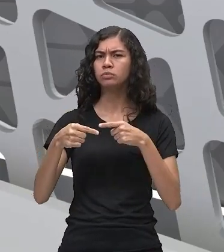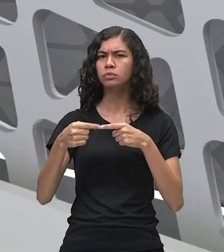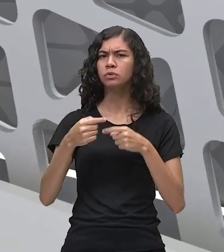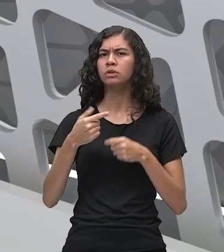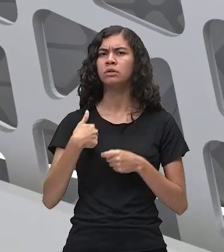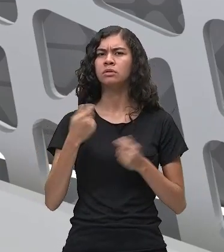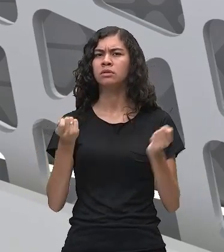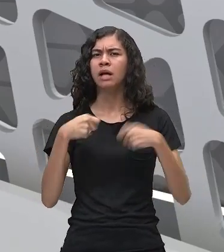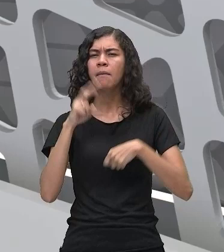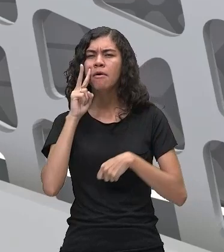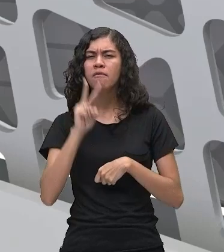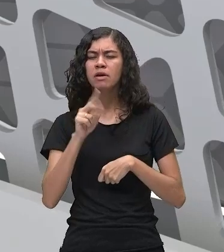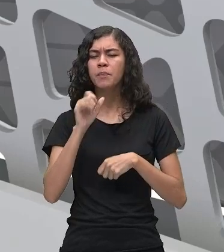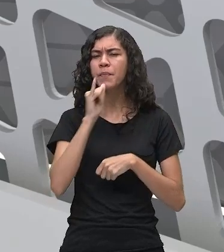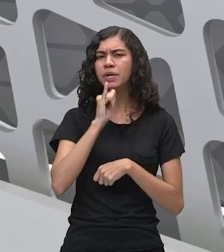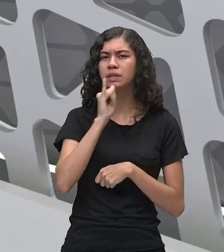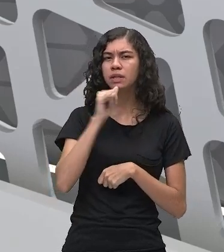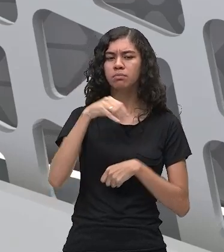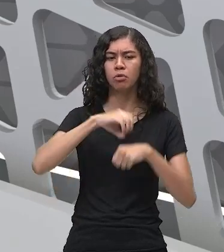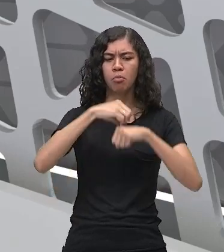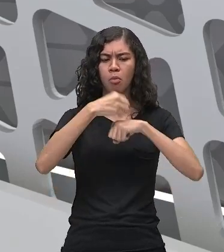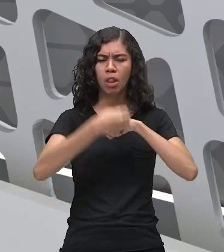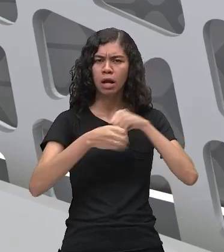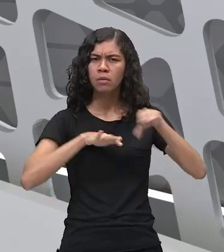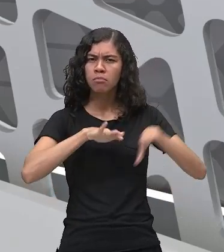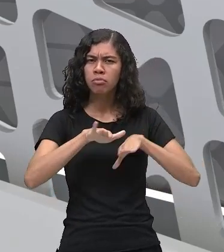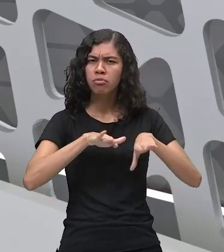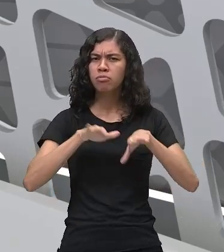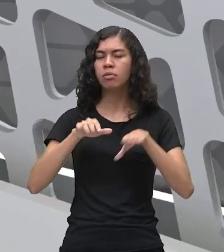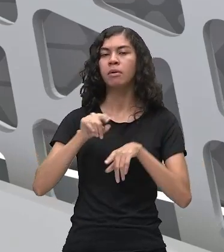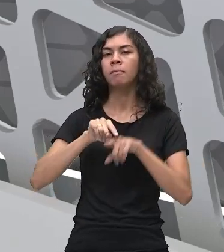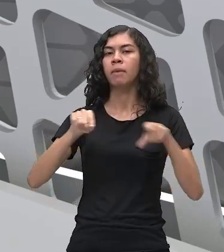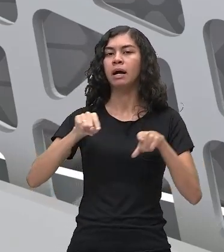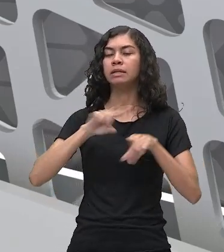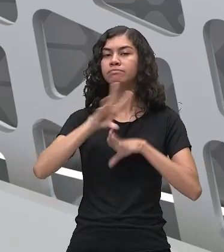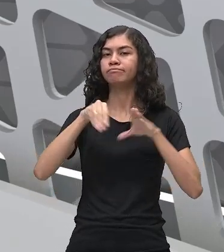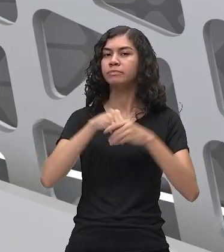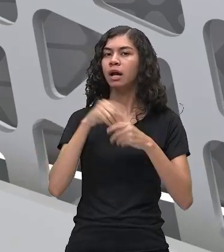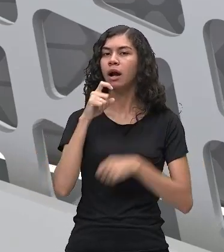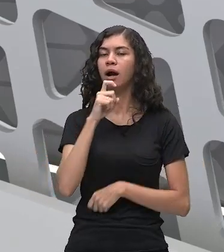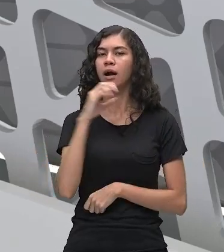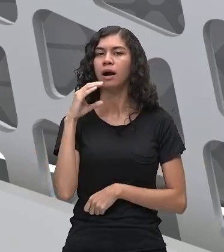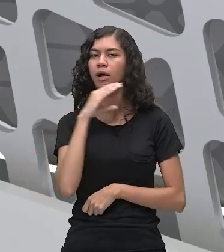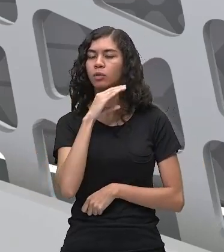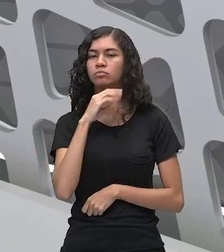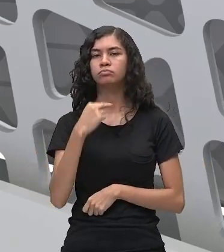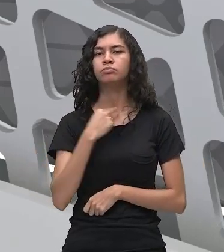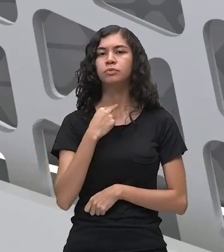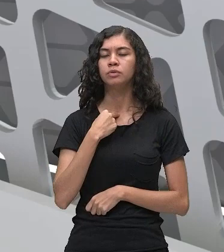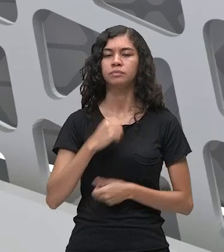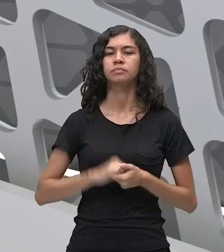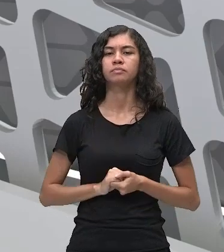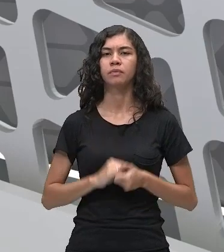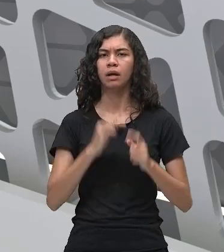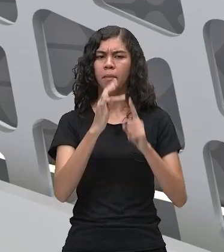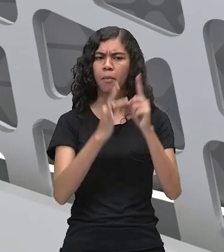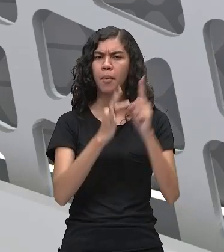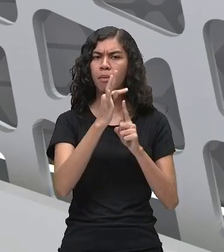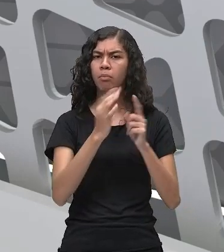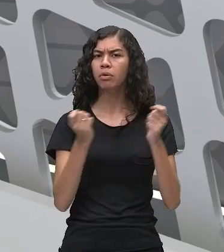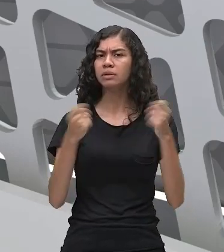estão agitadas. No calor, não. No calor, eu posso medir o calor? Posso medir o calor, mas eu não vou medir o calor